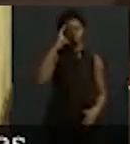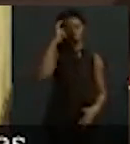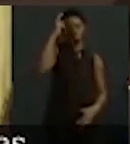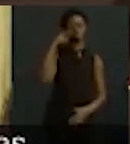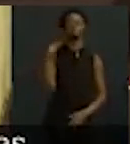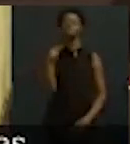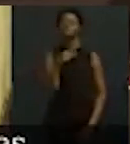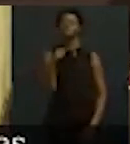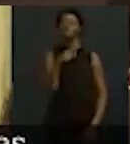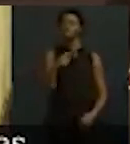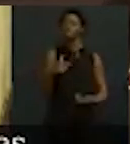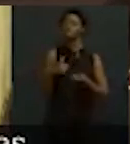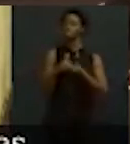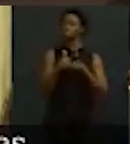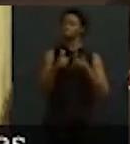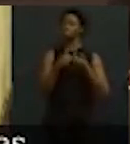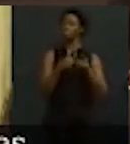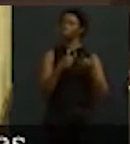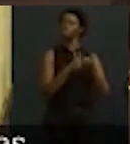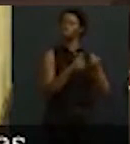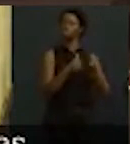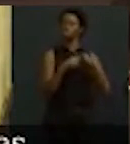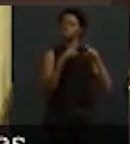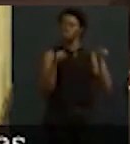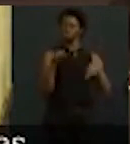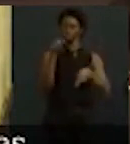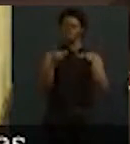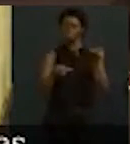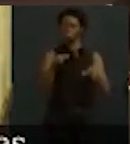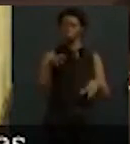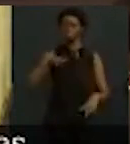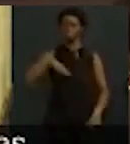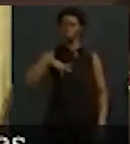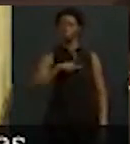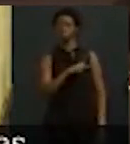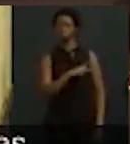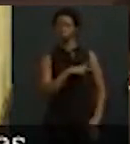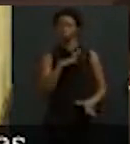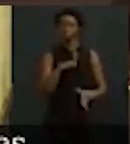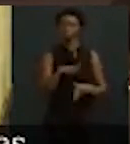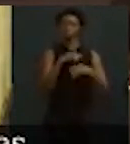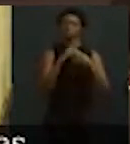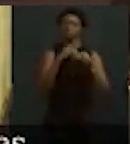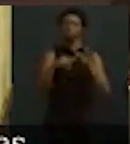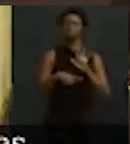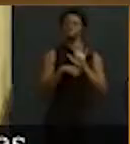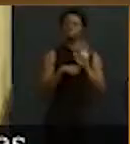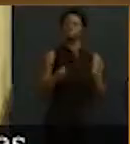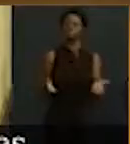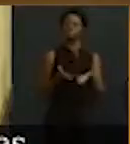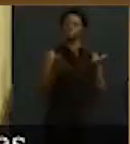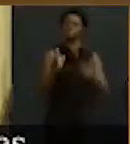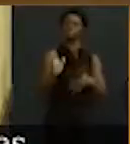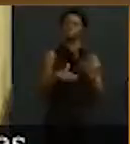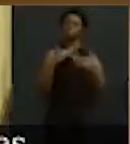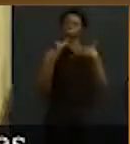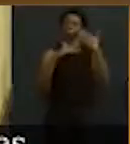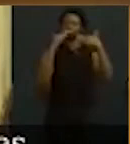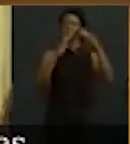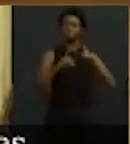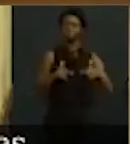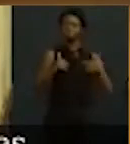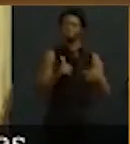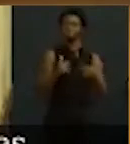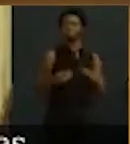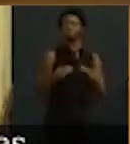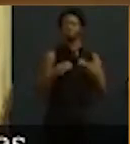no assessoramento dos membros do Ministério Público tem contribuído para o sucesso da atuação ministerial contra